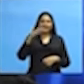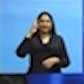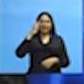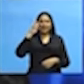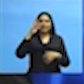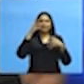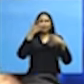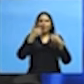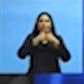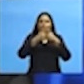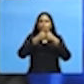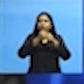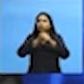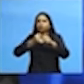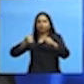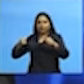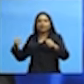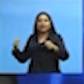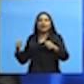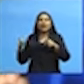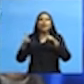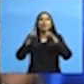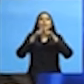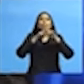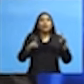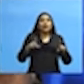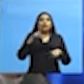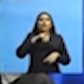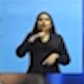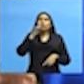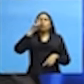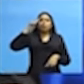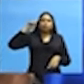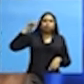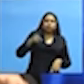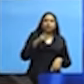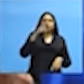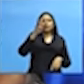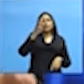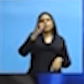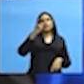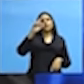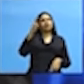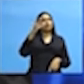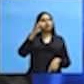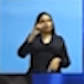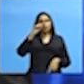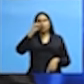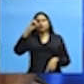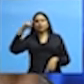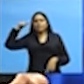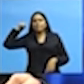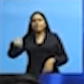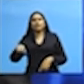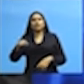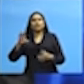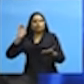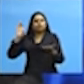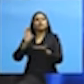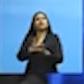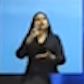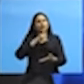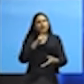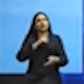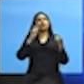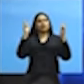atual governo, desde o governo passado, tem 1 bilhão e 800 milhões de recursos para investimento em